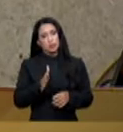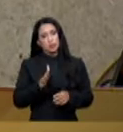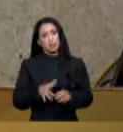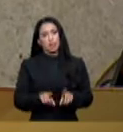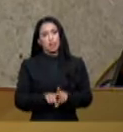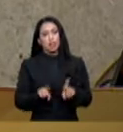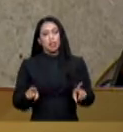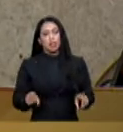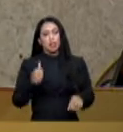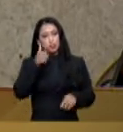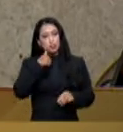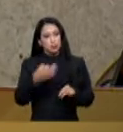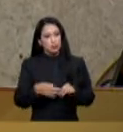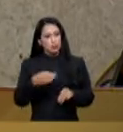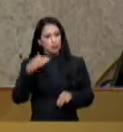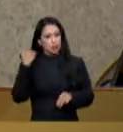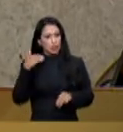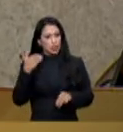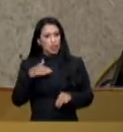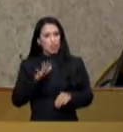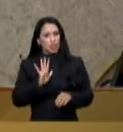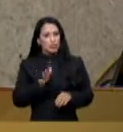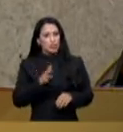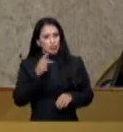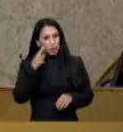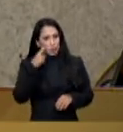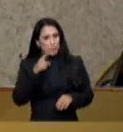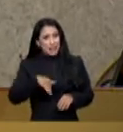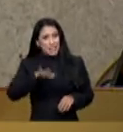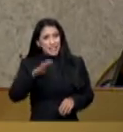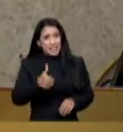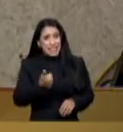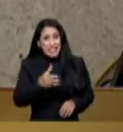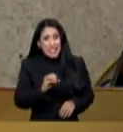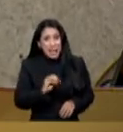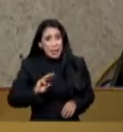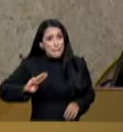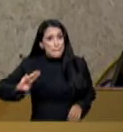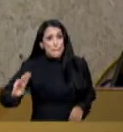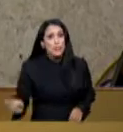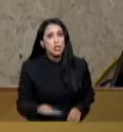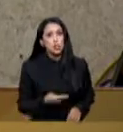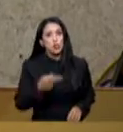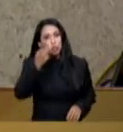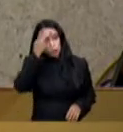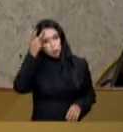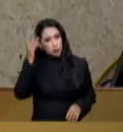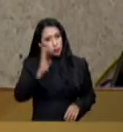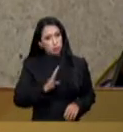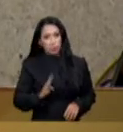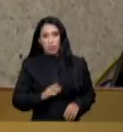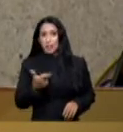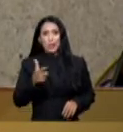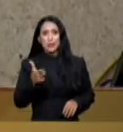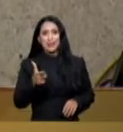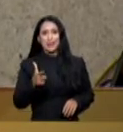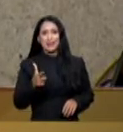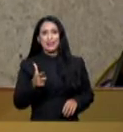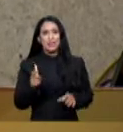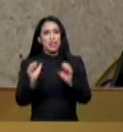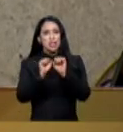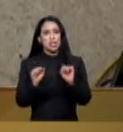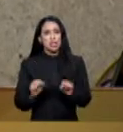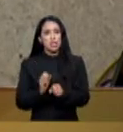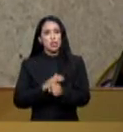teve oportunidade, mais de 100 milhões de brasileiros não têm acesso ao sistema de esgoto